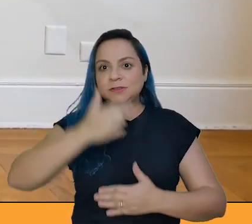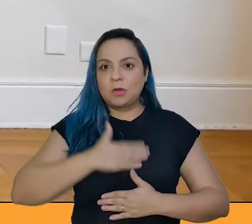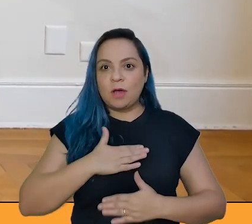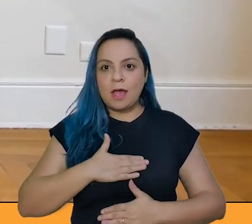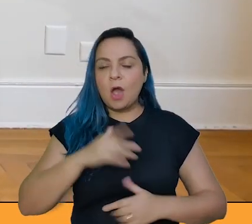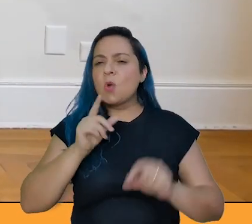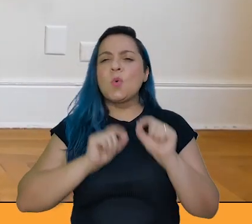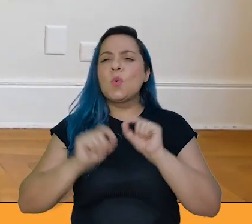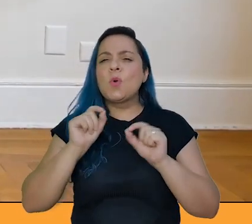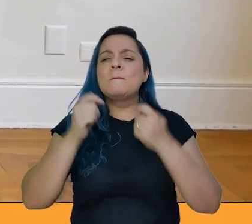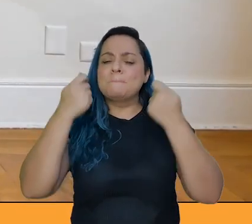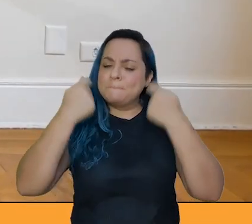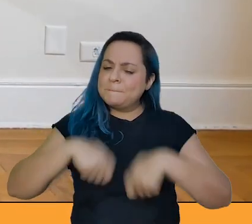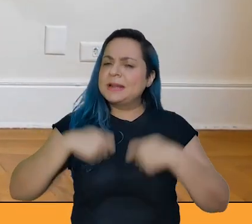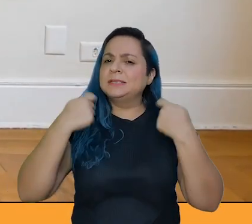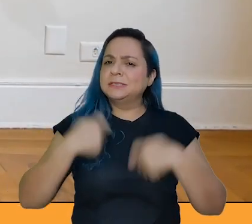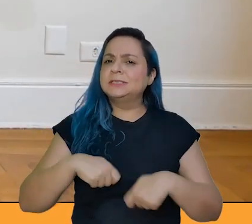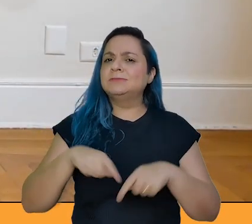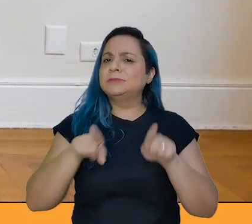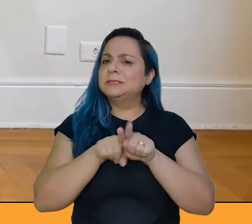corporal, ela é necessária